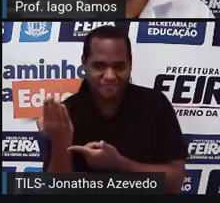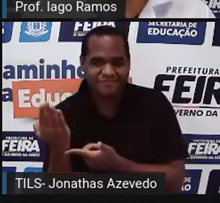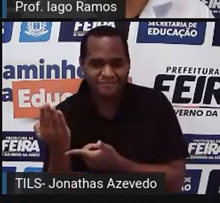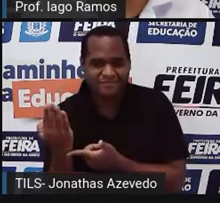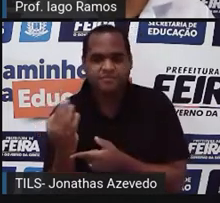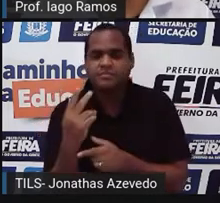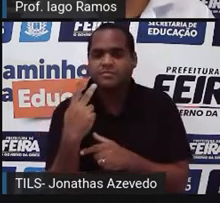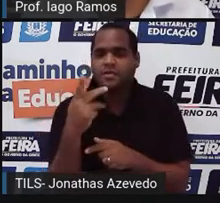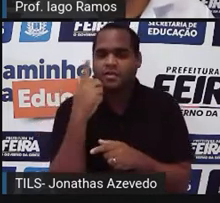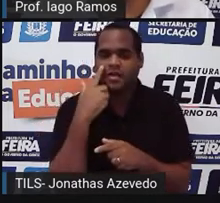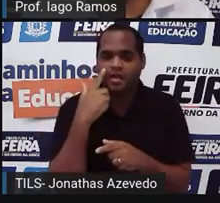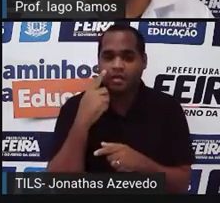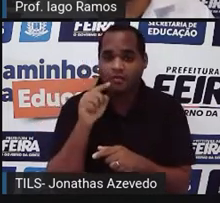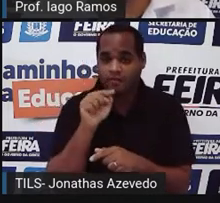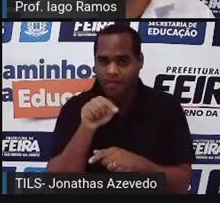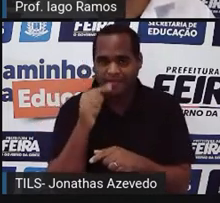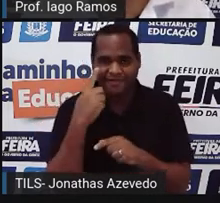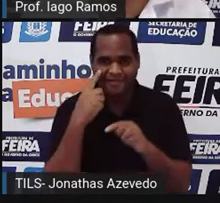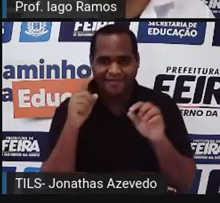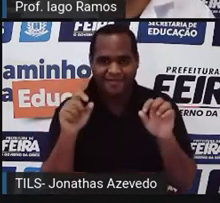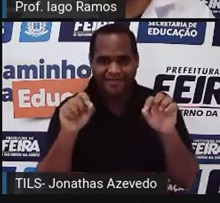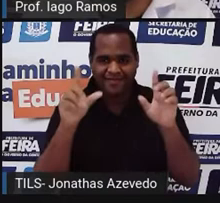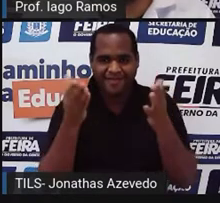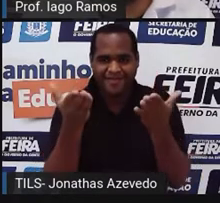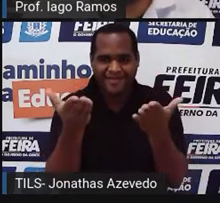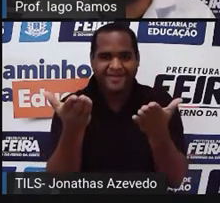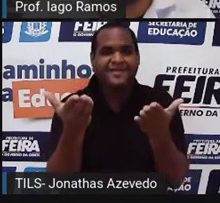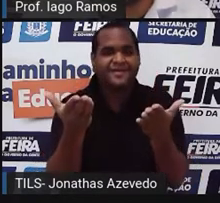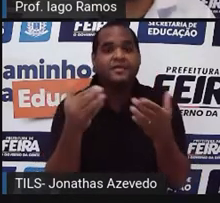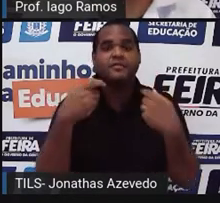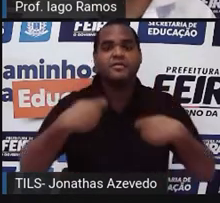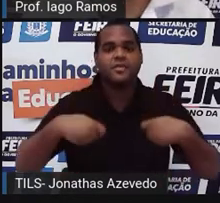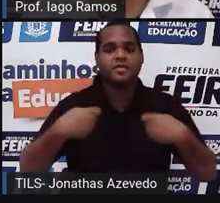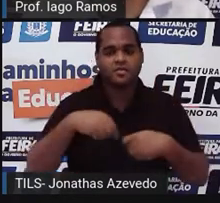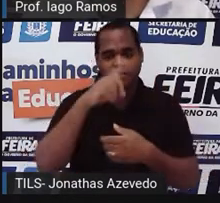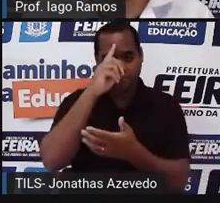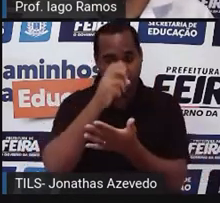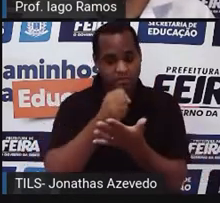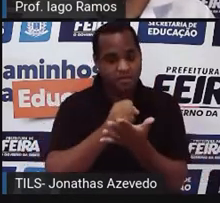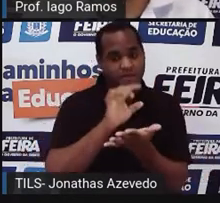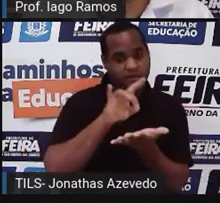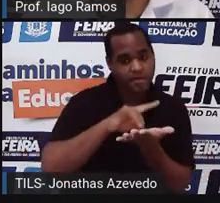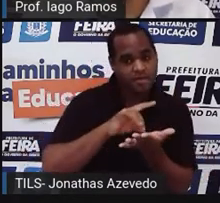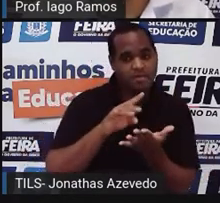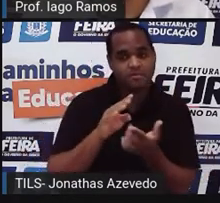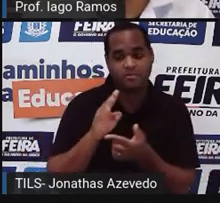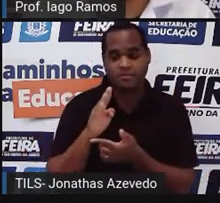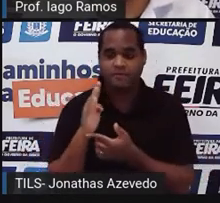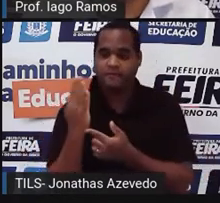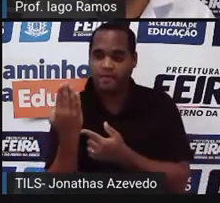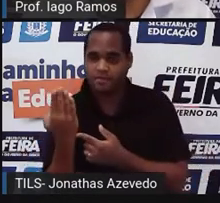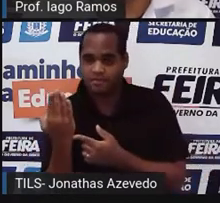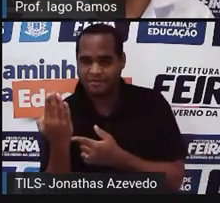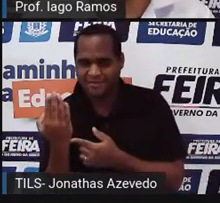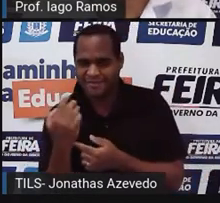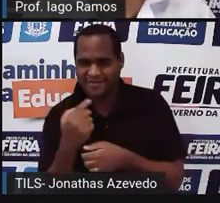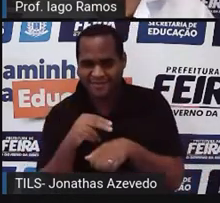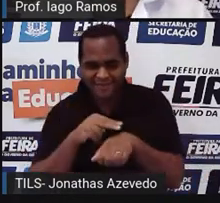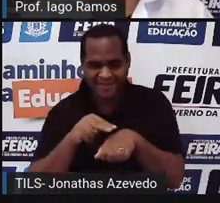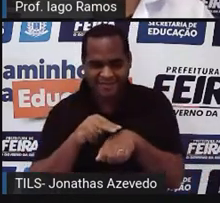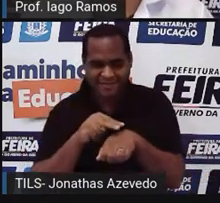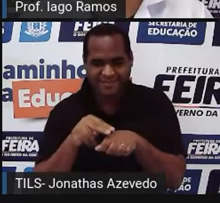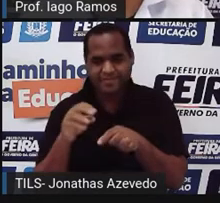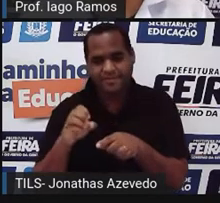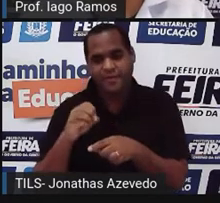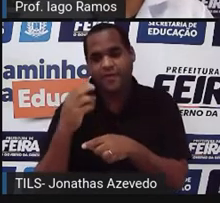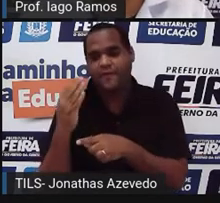Então tem uma afirmação aí na tela, você precisa decidir se essa afirmação ela é verdadeira, o botãozinho verde,